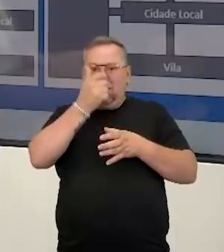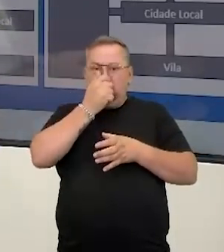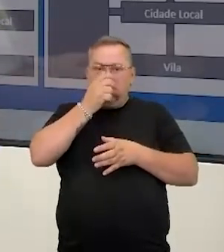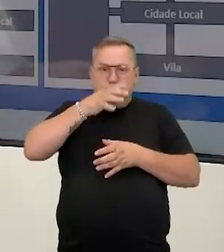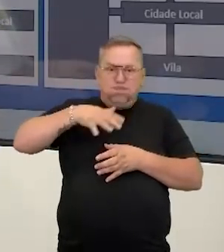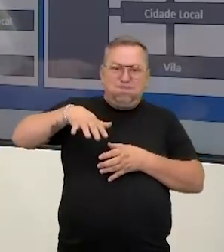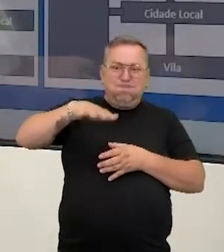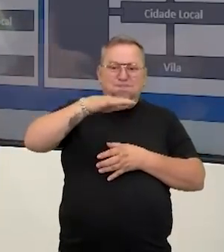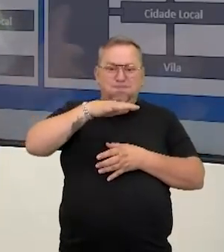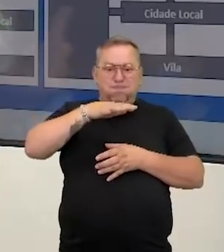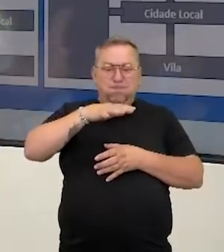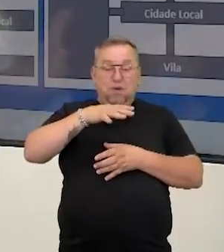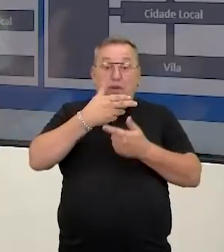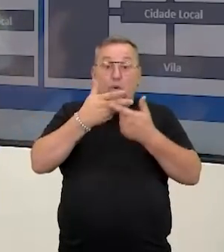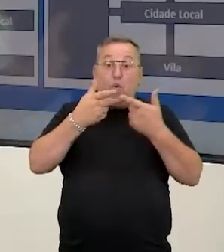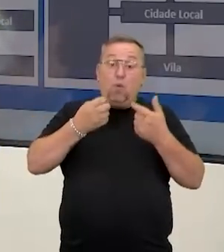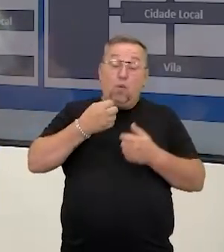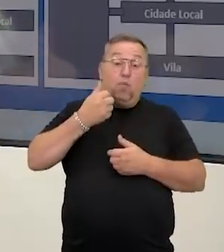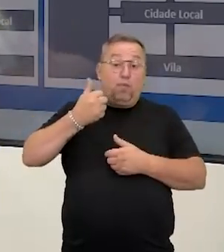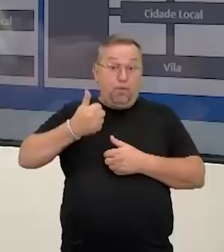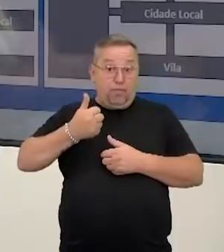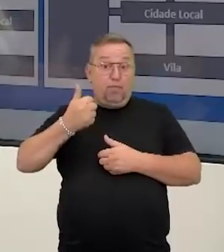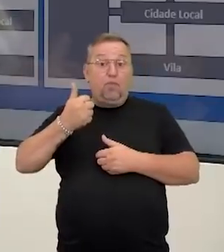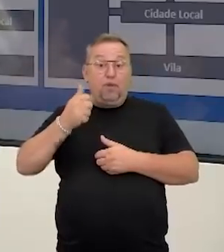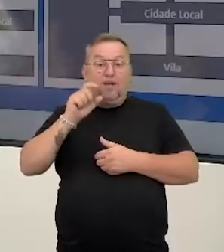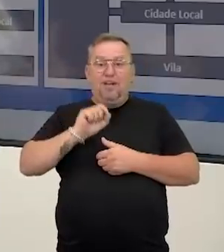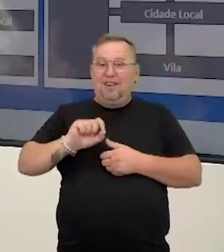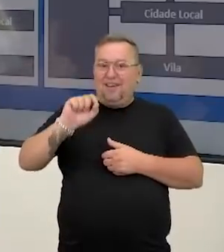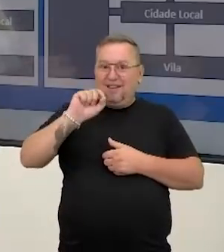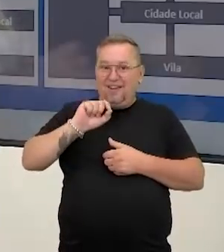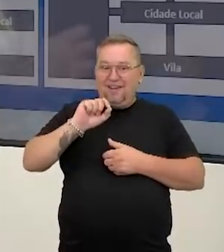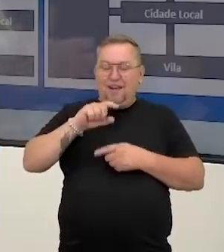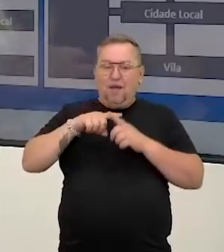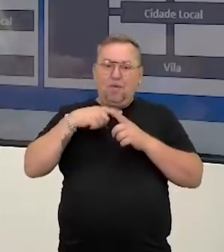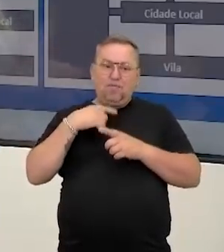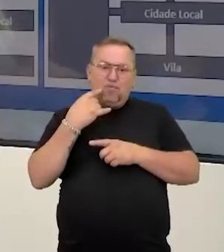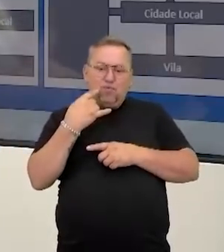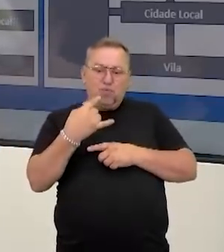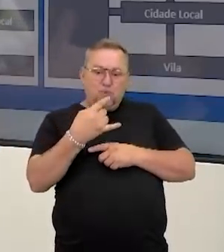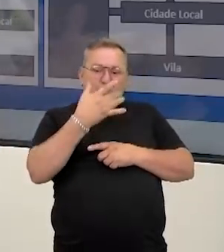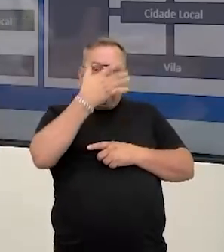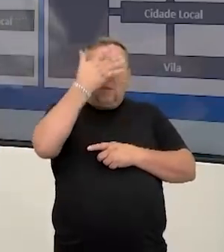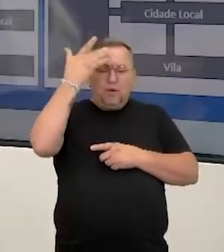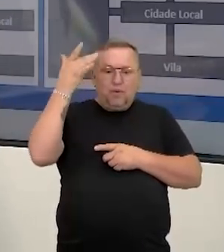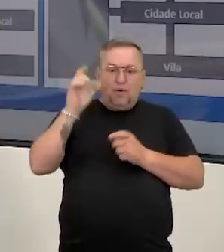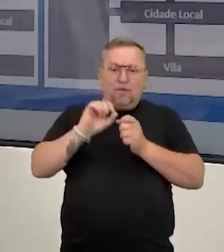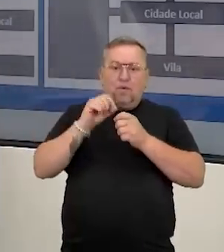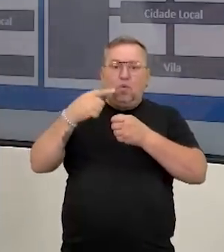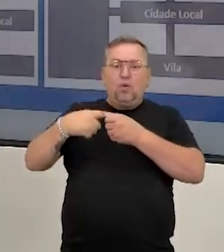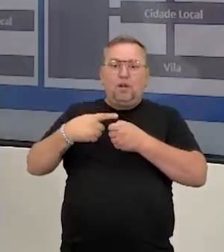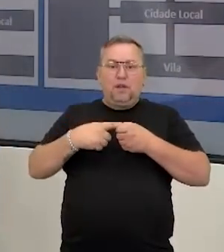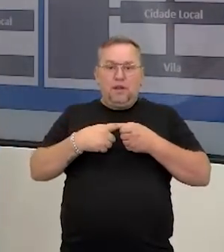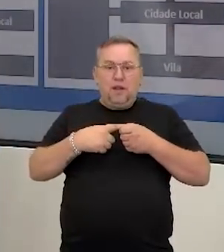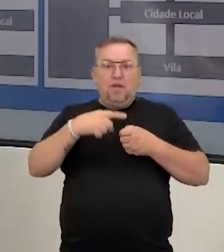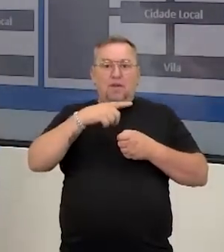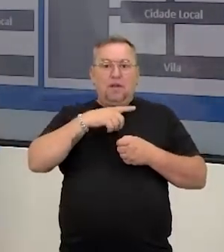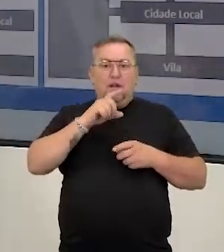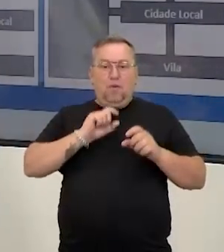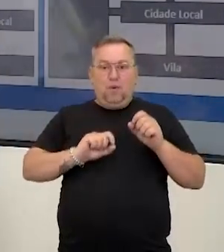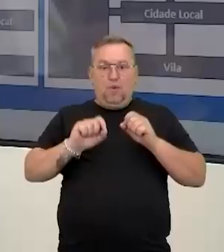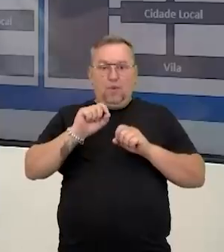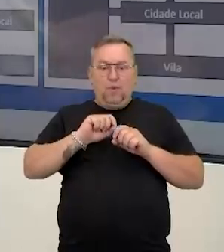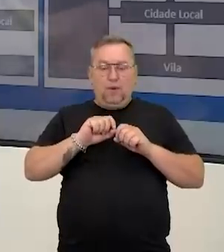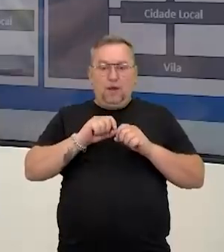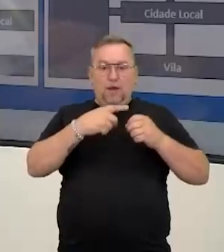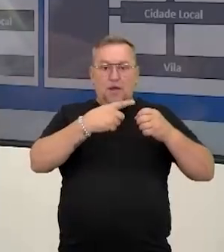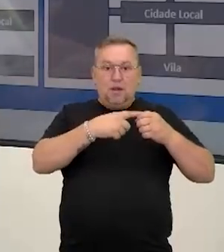assim, fatores positivos, né, que são aqueles fatores atrativos, fazem com que as cidades acabam sendo uma